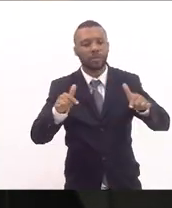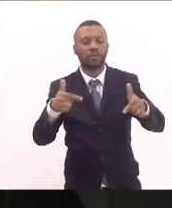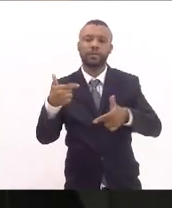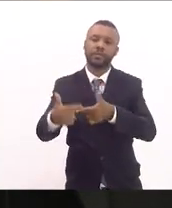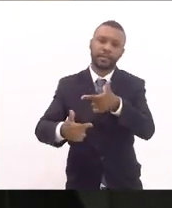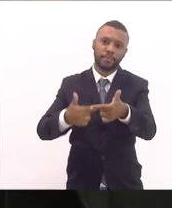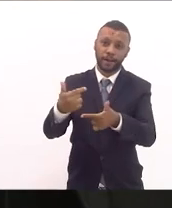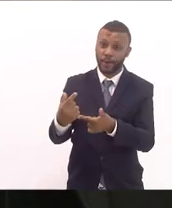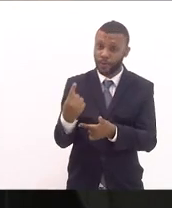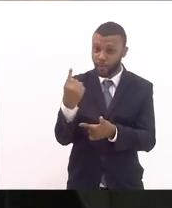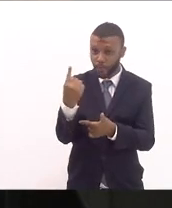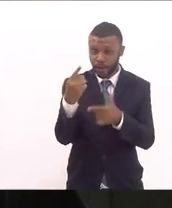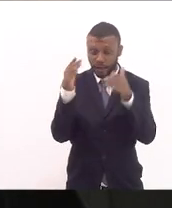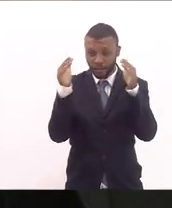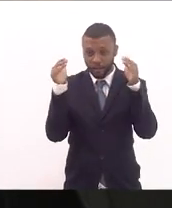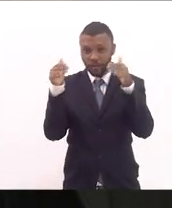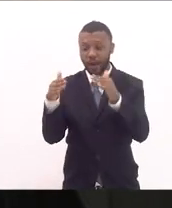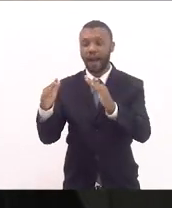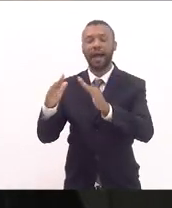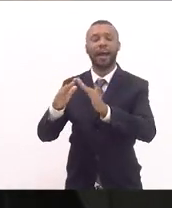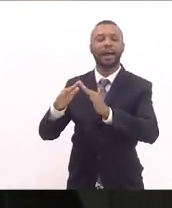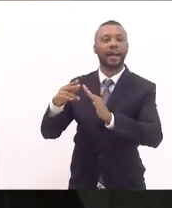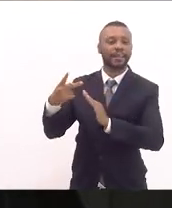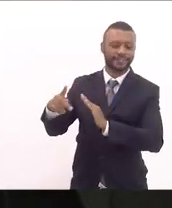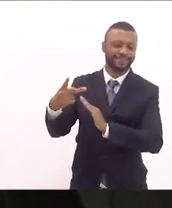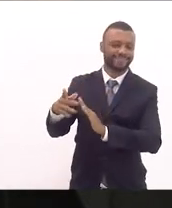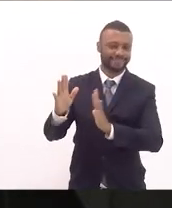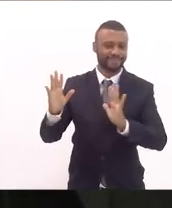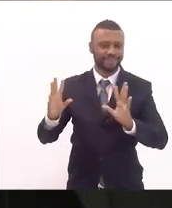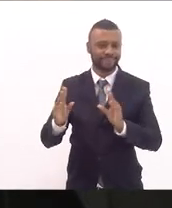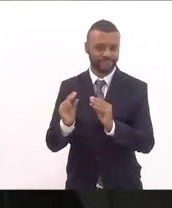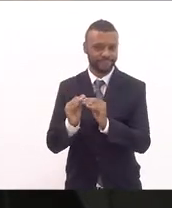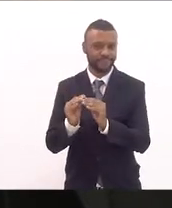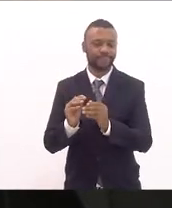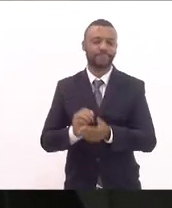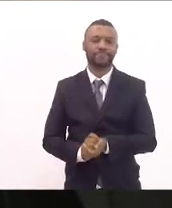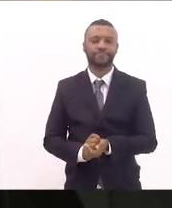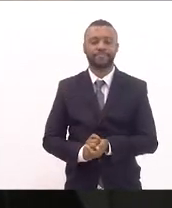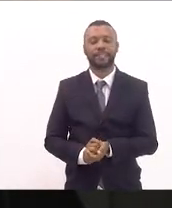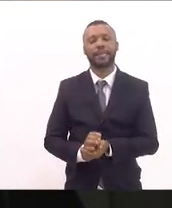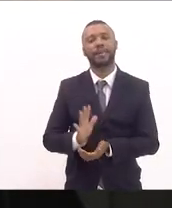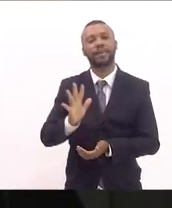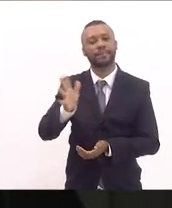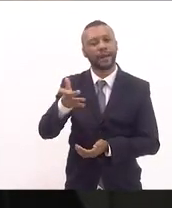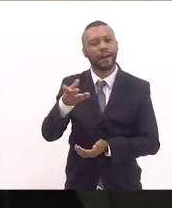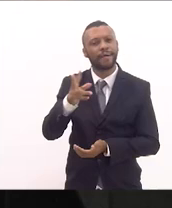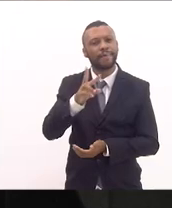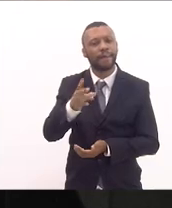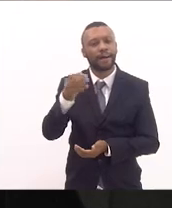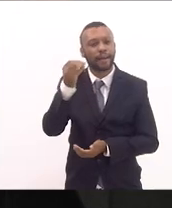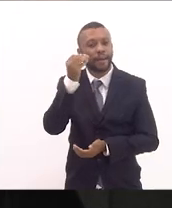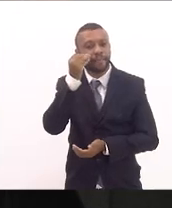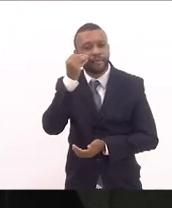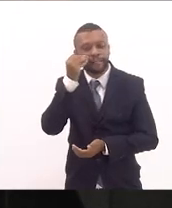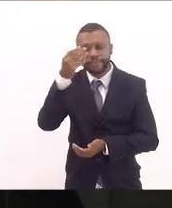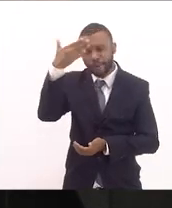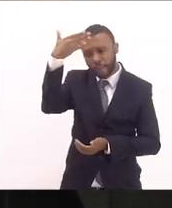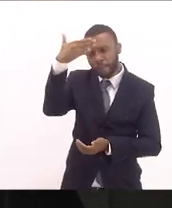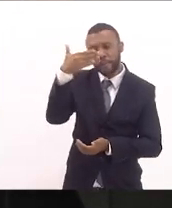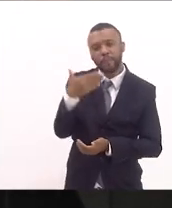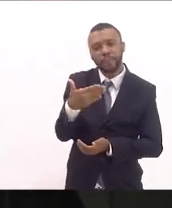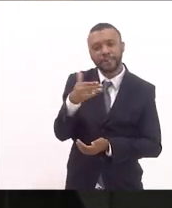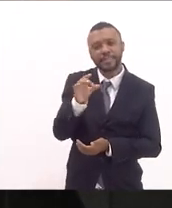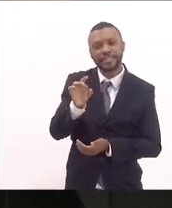delas é a sua própria casa já está verificar de cada vez que